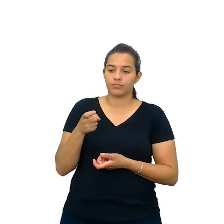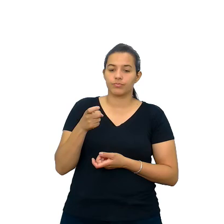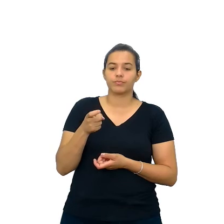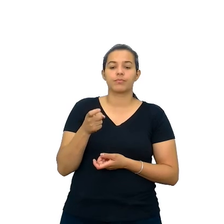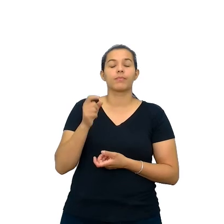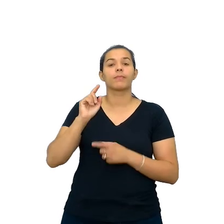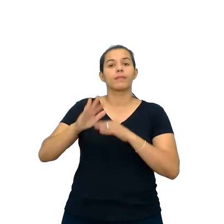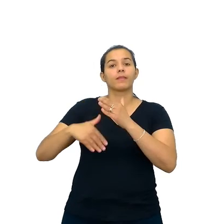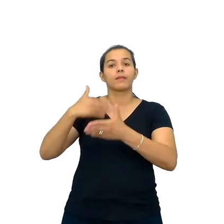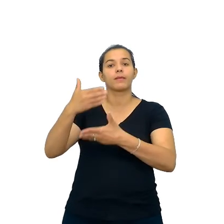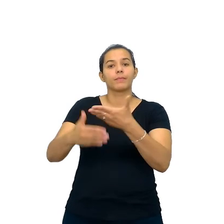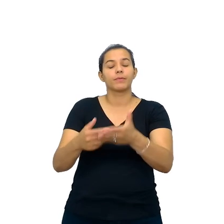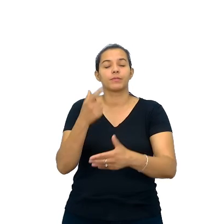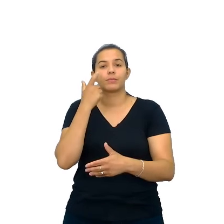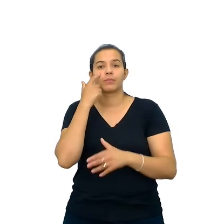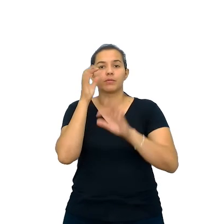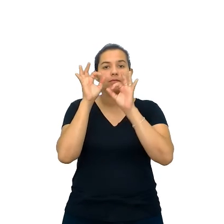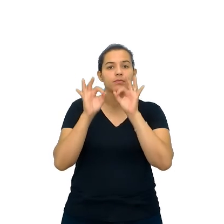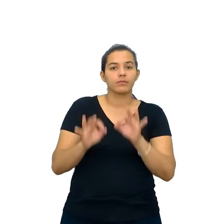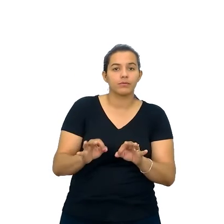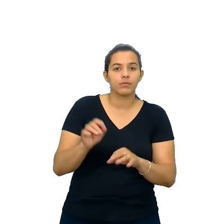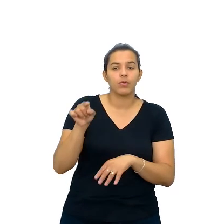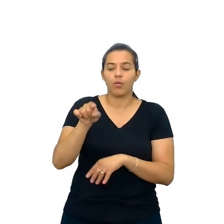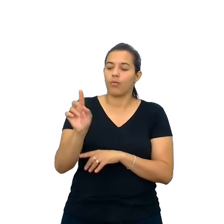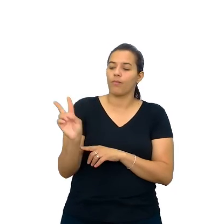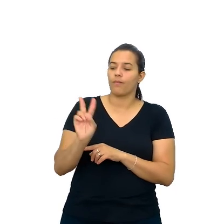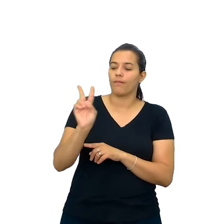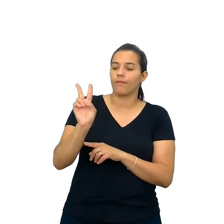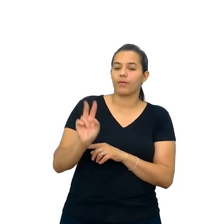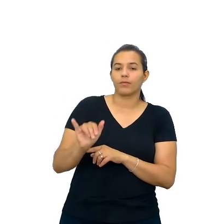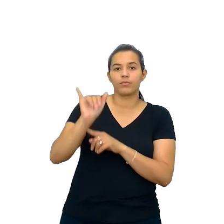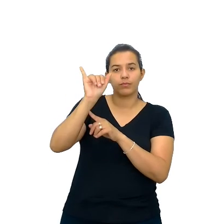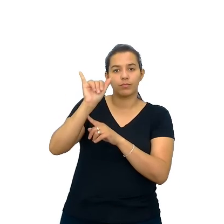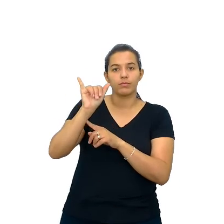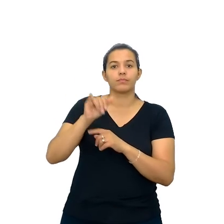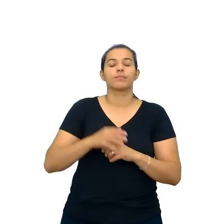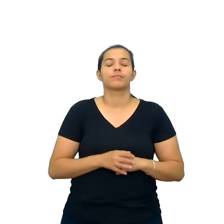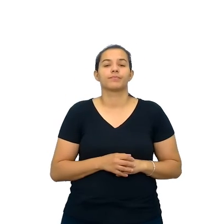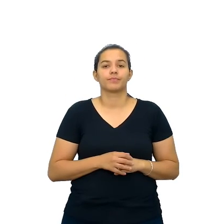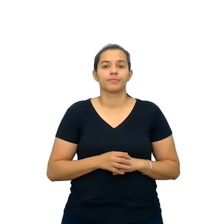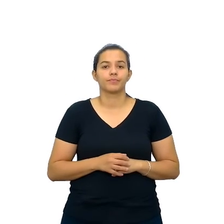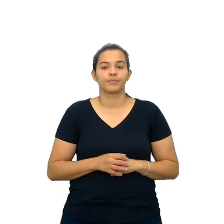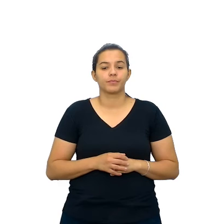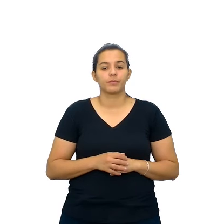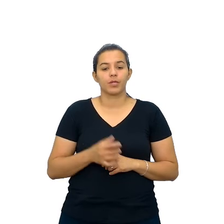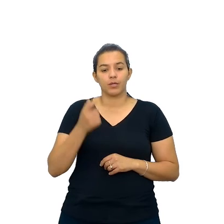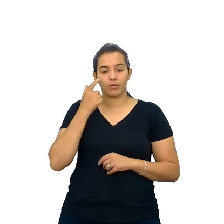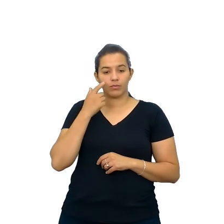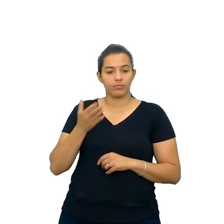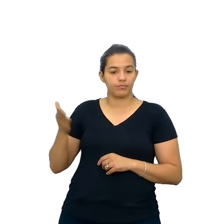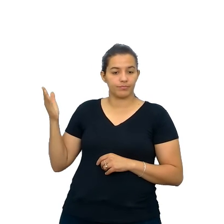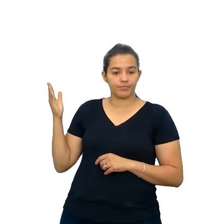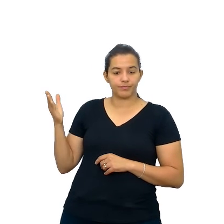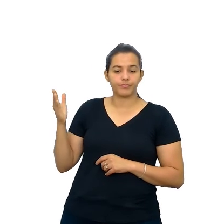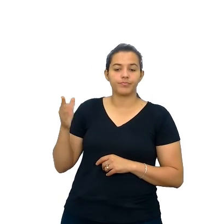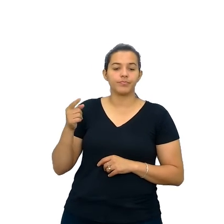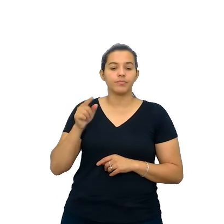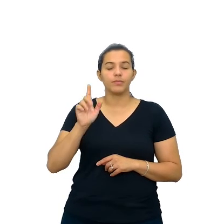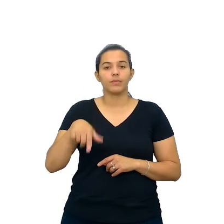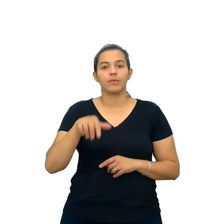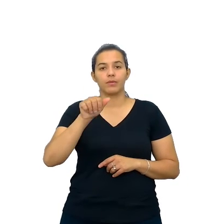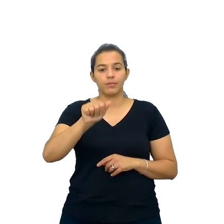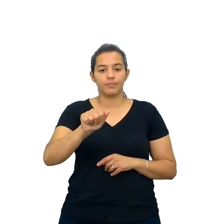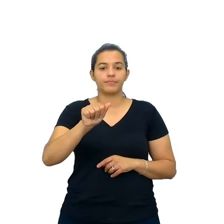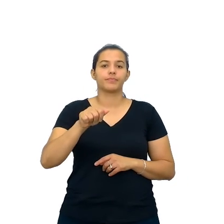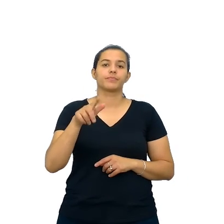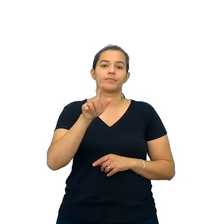eu possa determinar o valor em Y, né? Então, olha a memória de trabalho aí no ponto A,